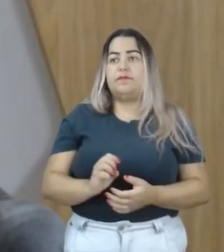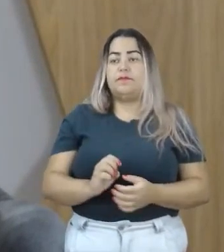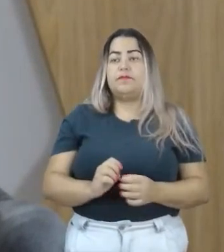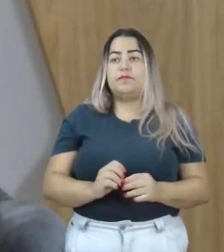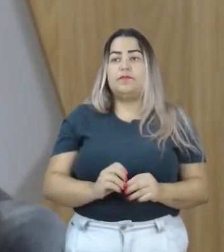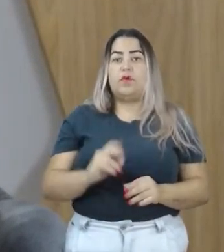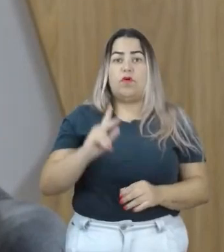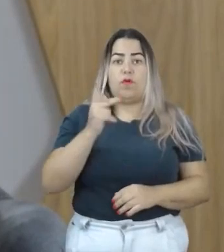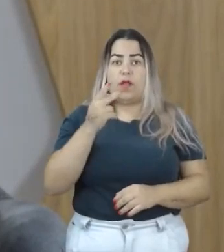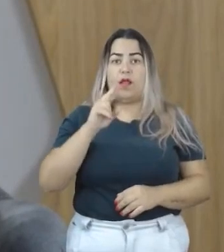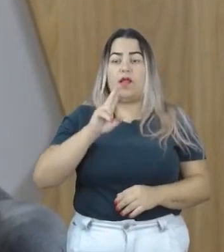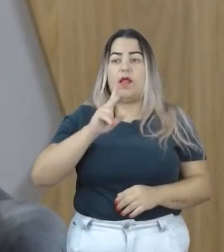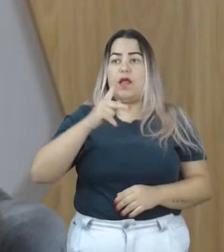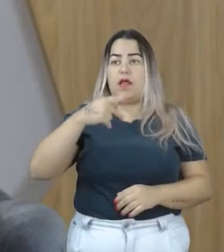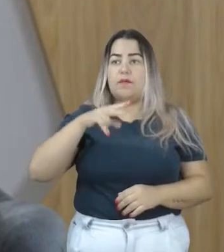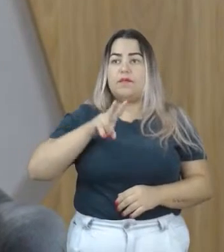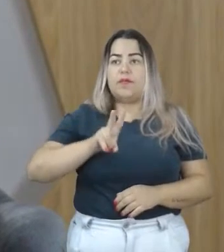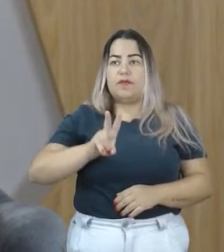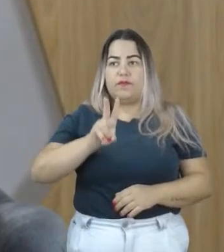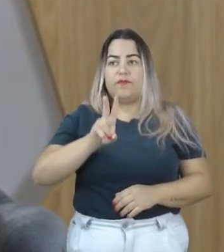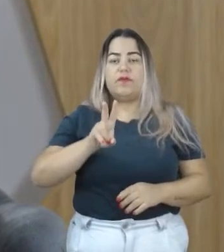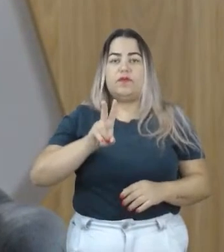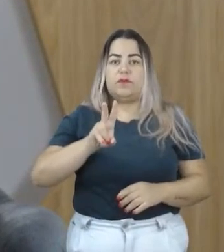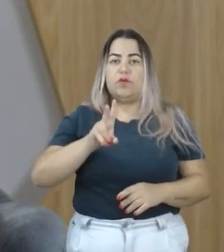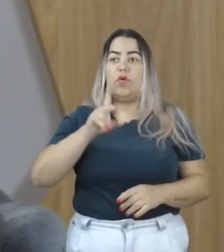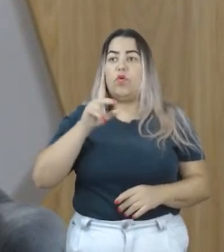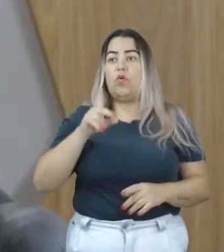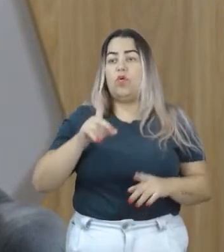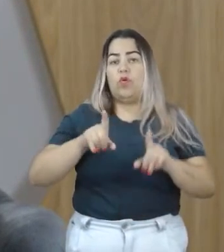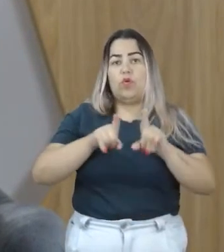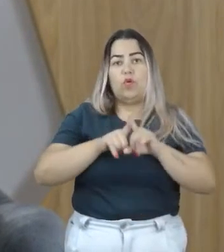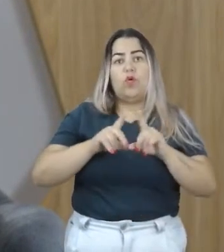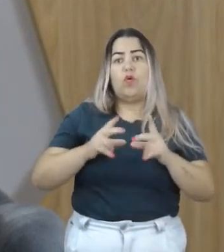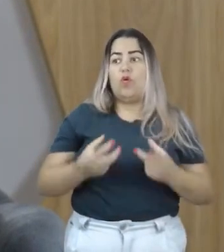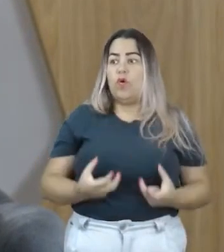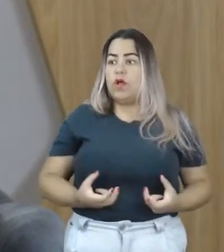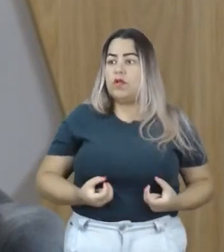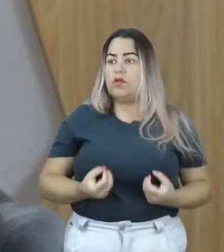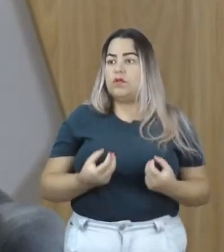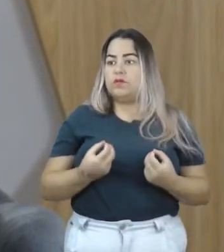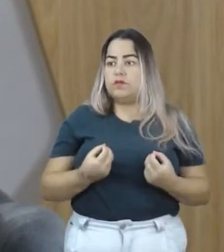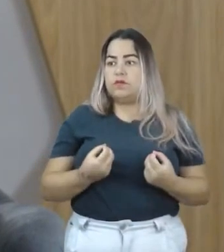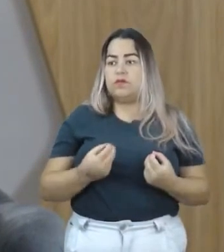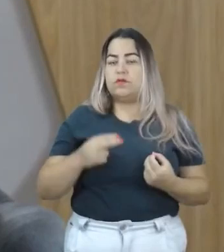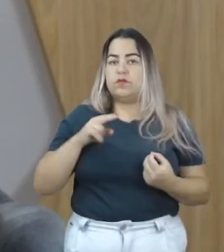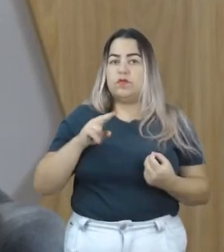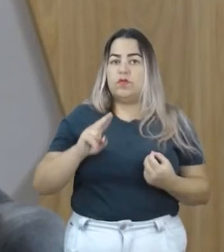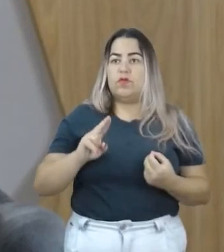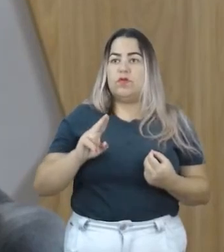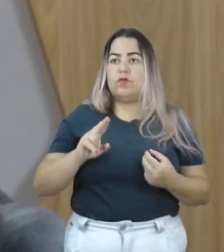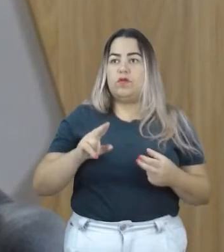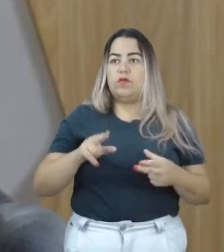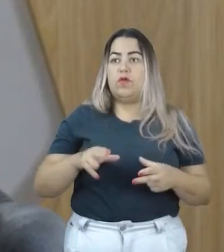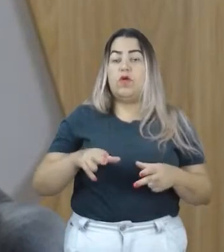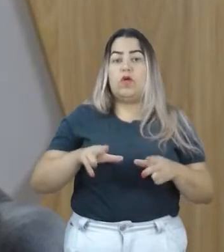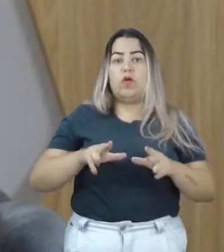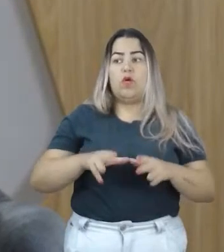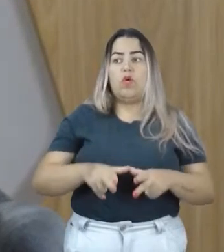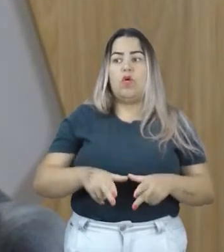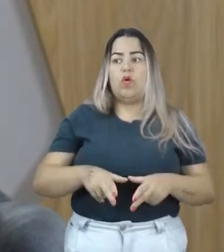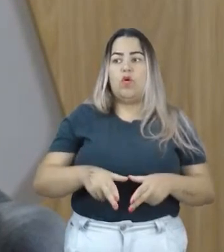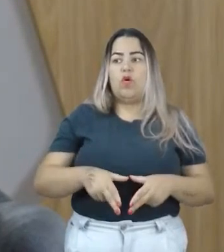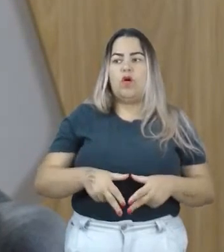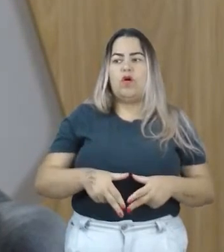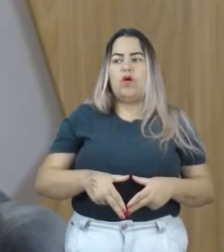como o HPV, que combate o câncer de colo de útero, e que permitiu a pandemia, trocando, né,